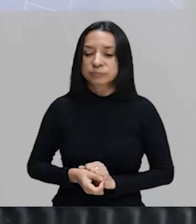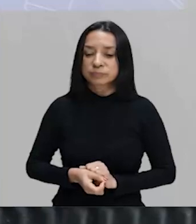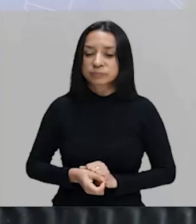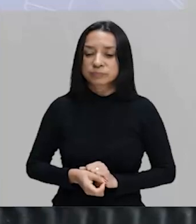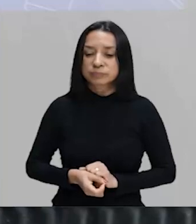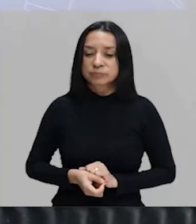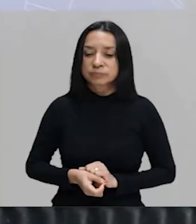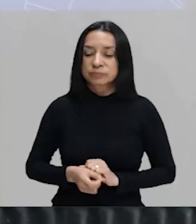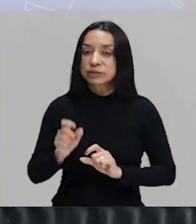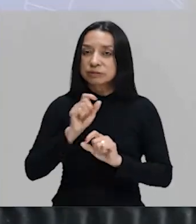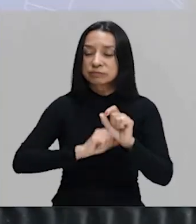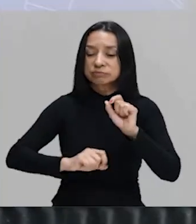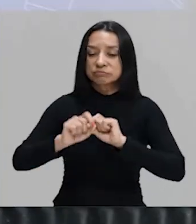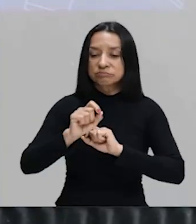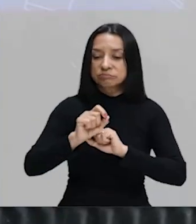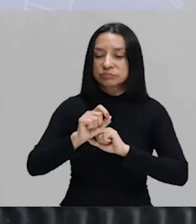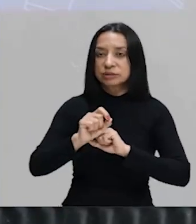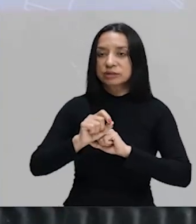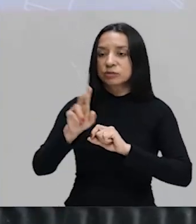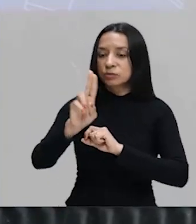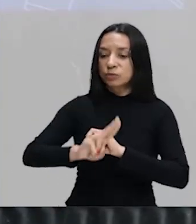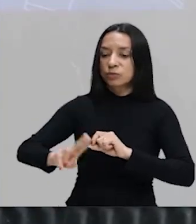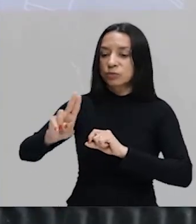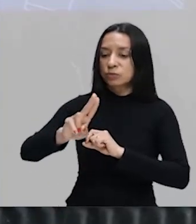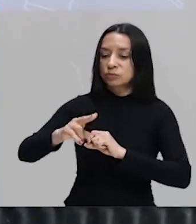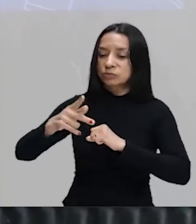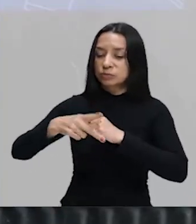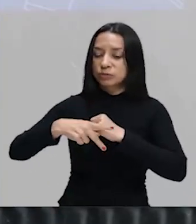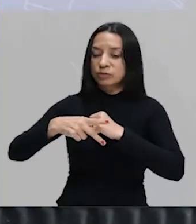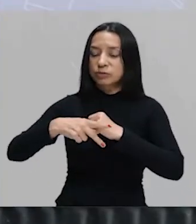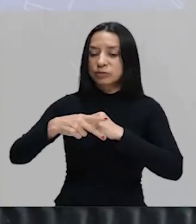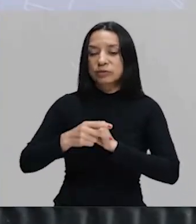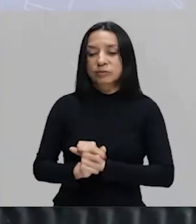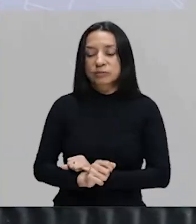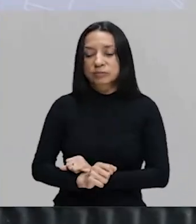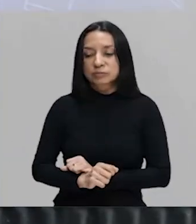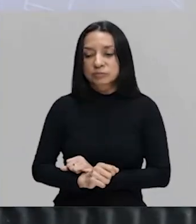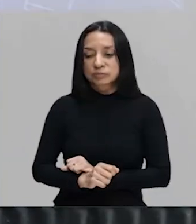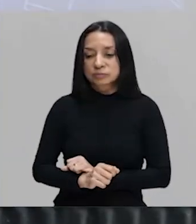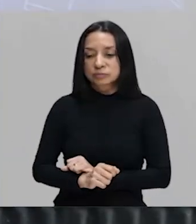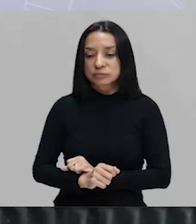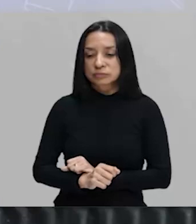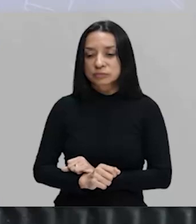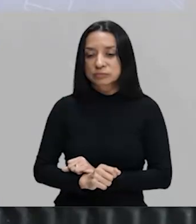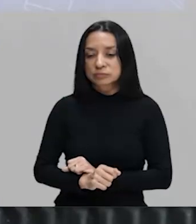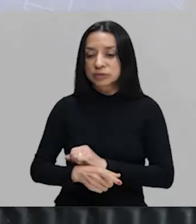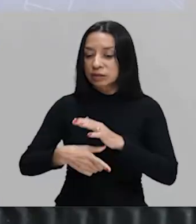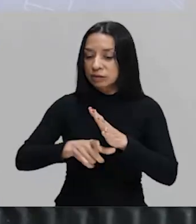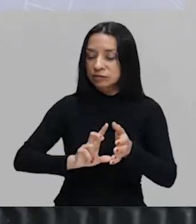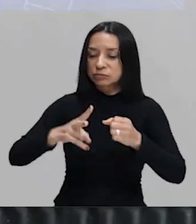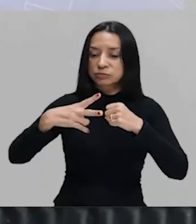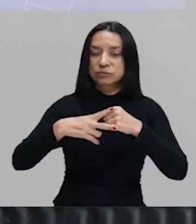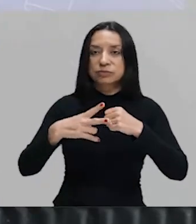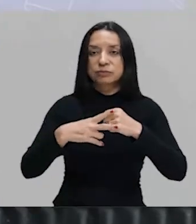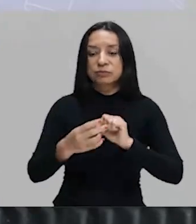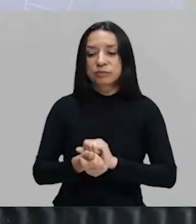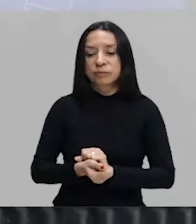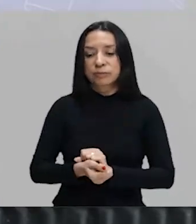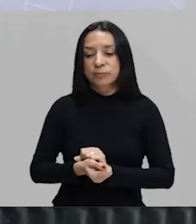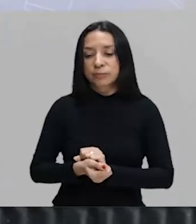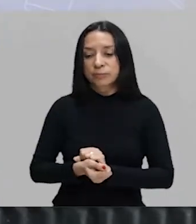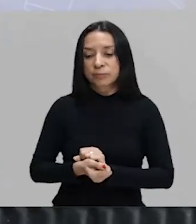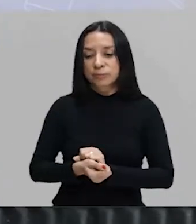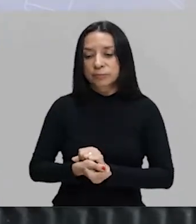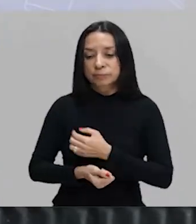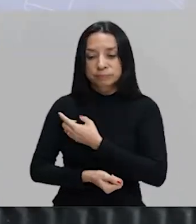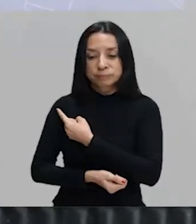estrutura que na colocação pronominal dos pronomes antes do verbo, tá? Que é a próclise,